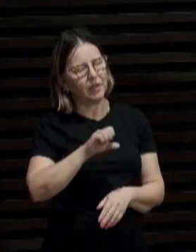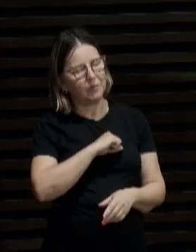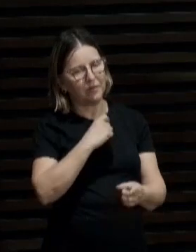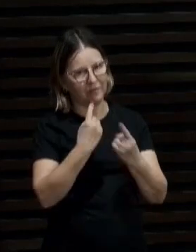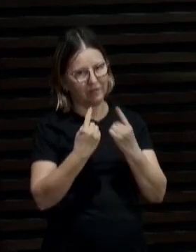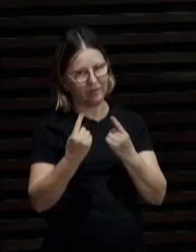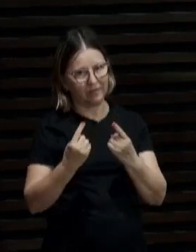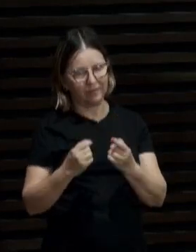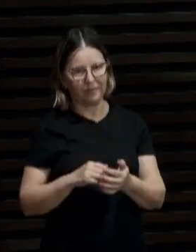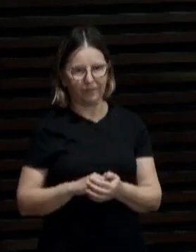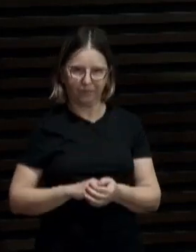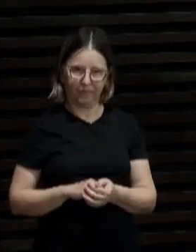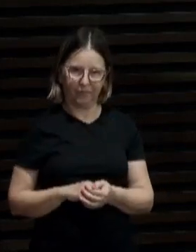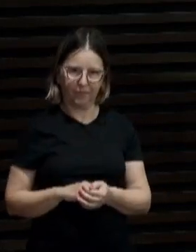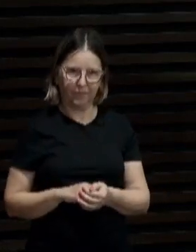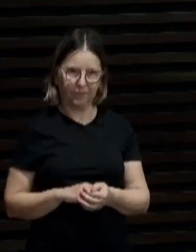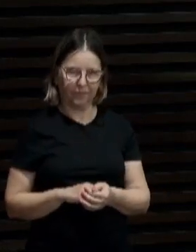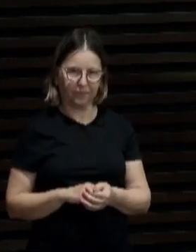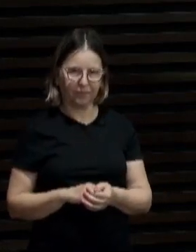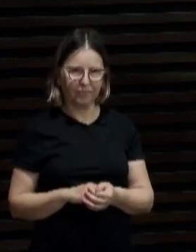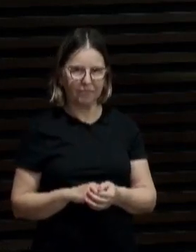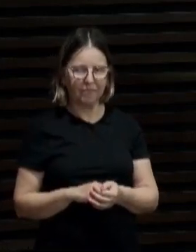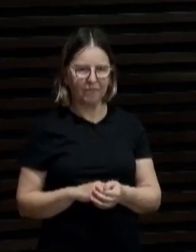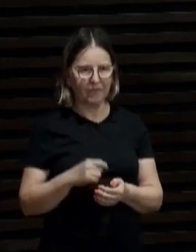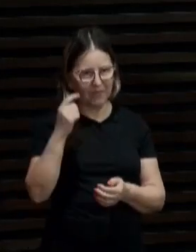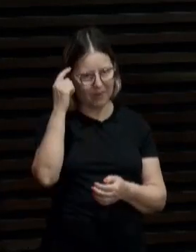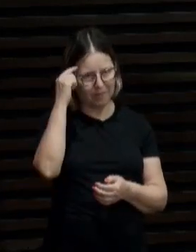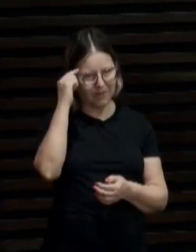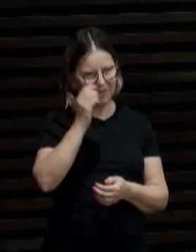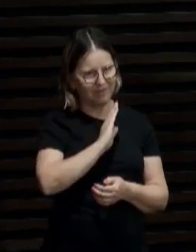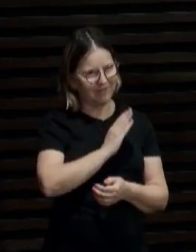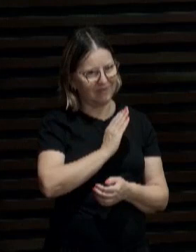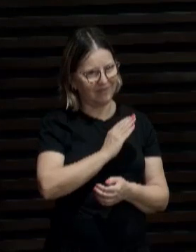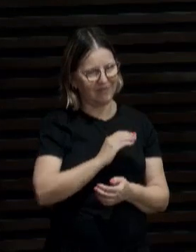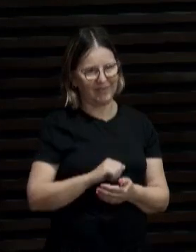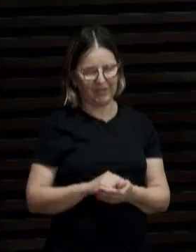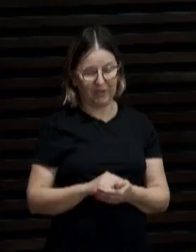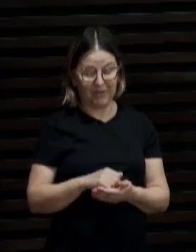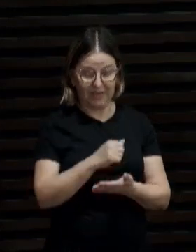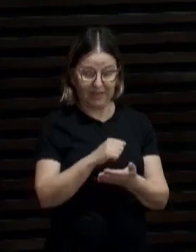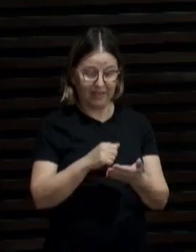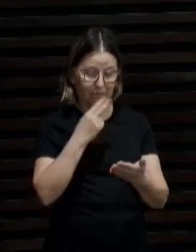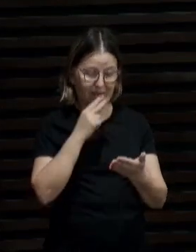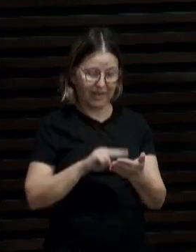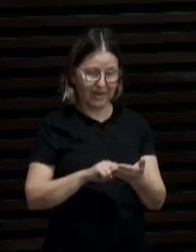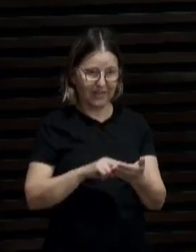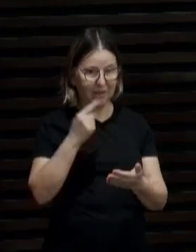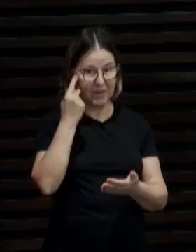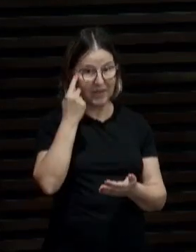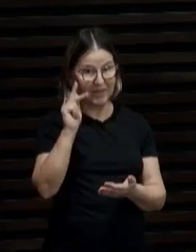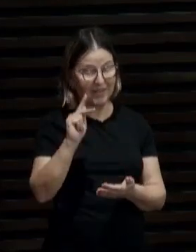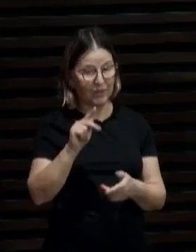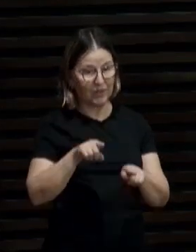amor. Pense no coração do apóstolo João a falar sobre isso. Escrevendo uma carta a seus amigos, a